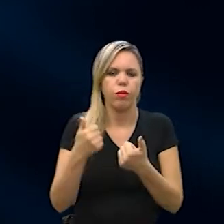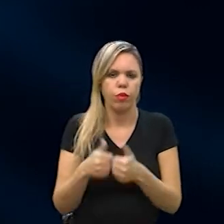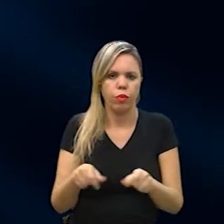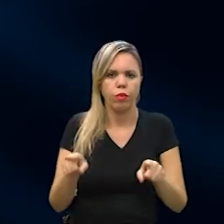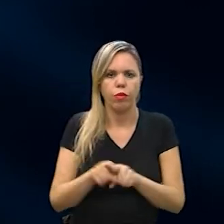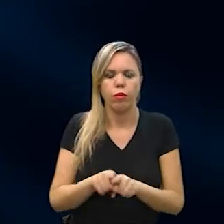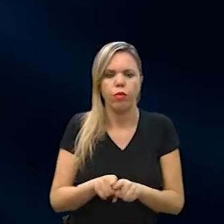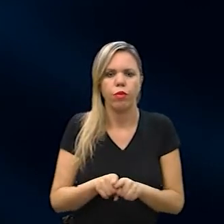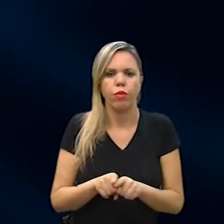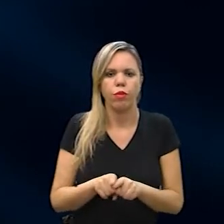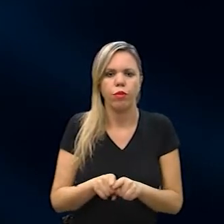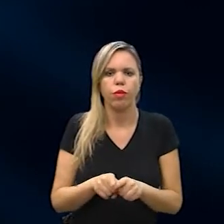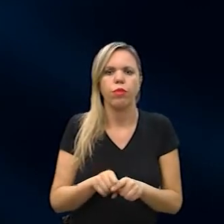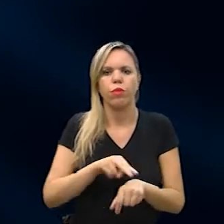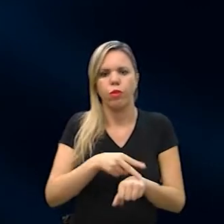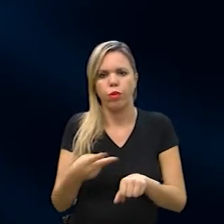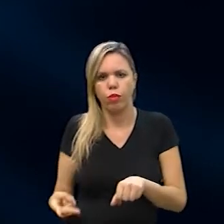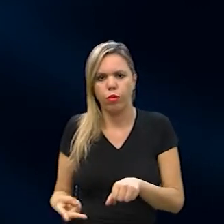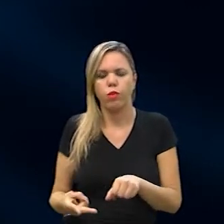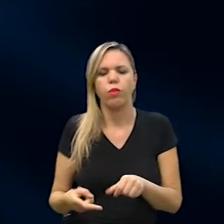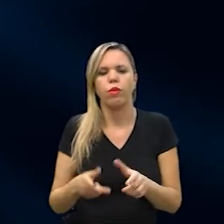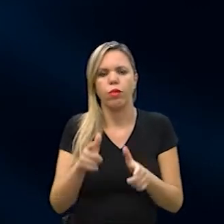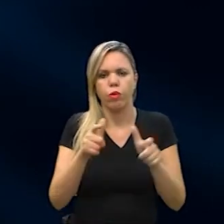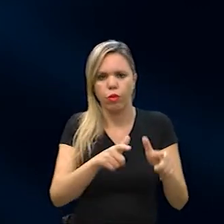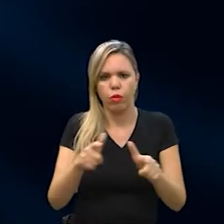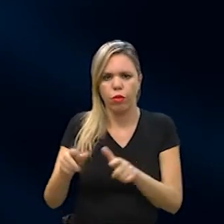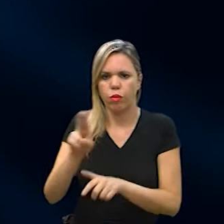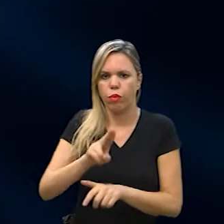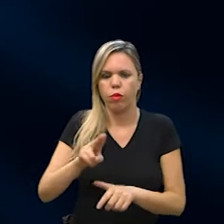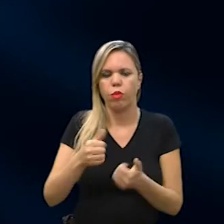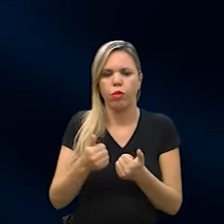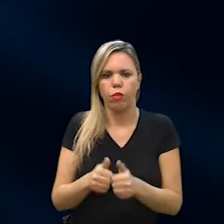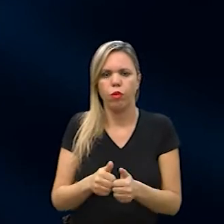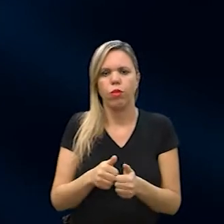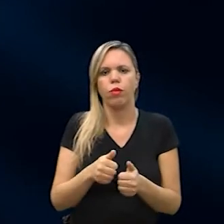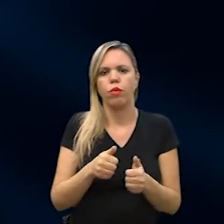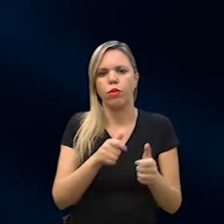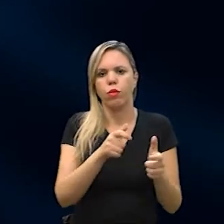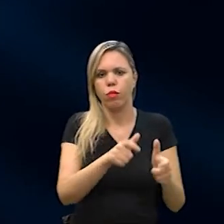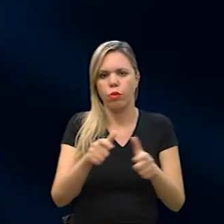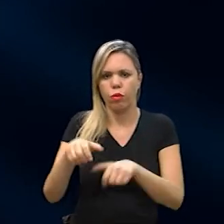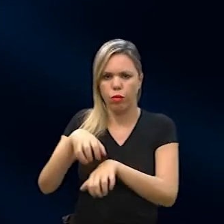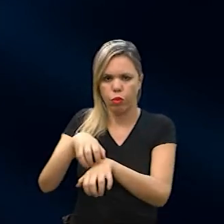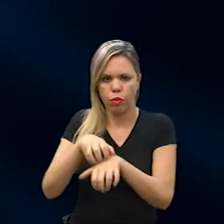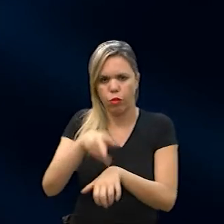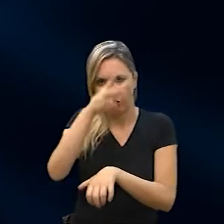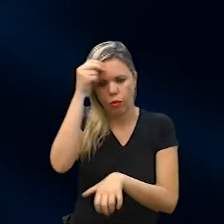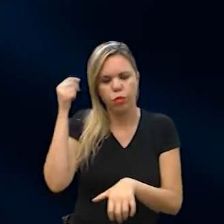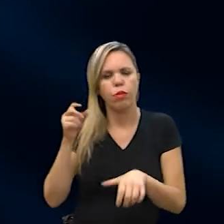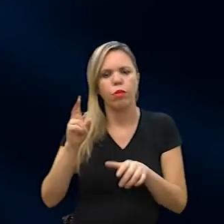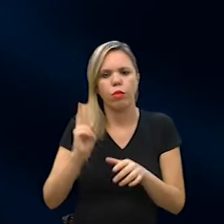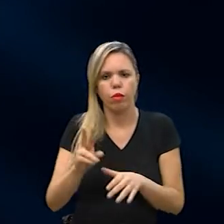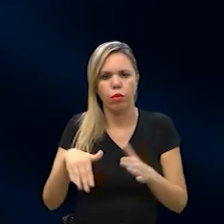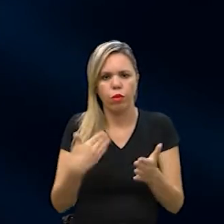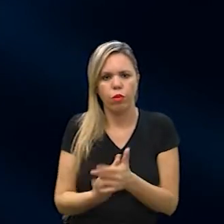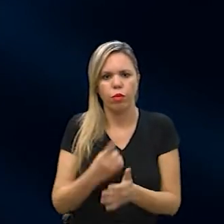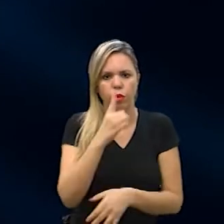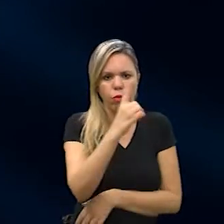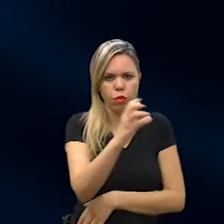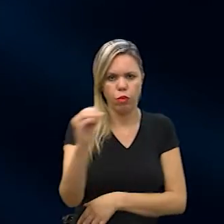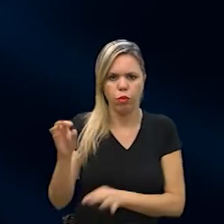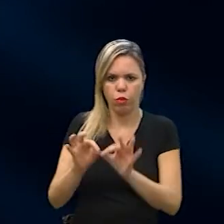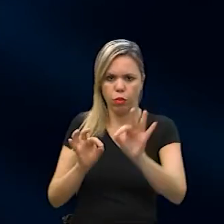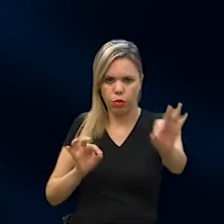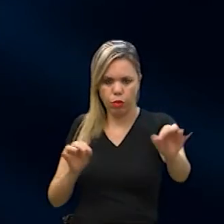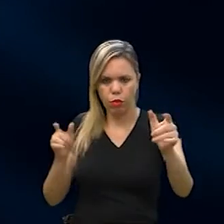de ônibus, estações de transferências e desembarque de usuários de transporte coletivo, desde que mantidos até